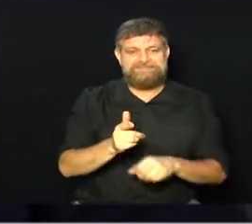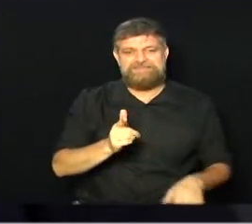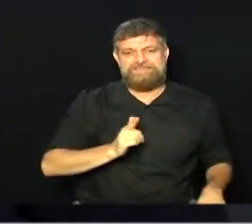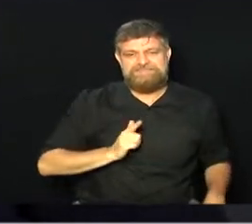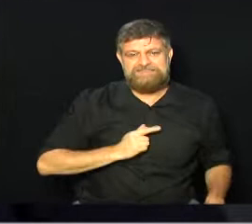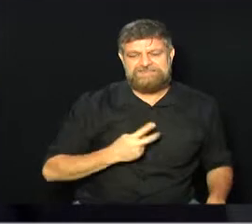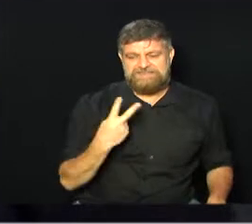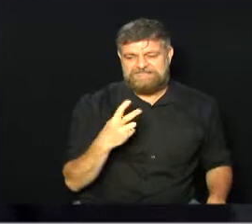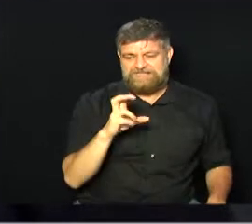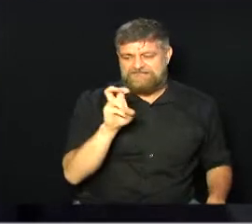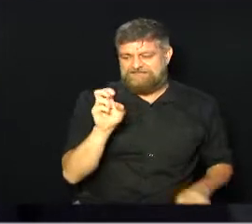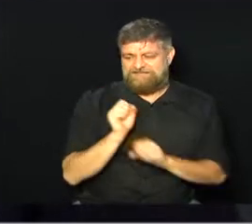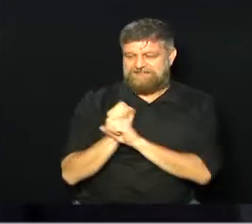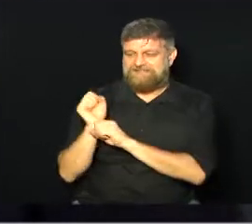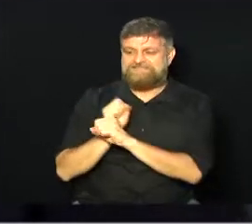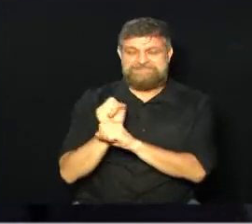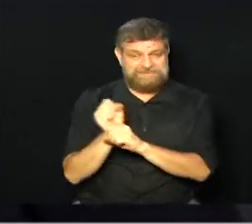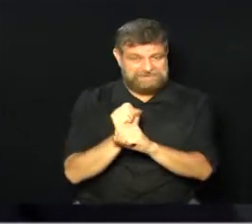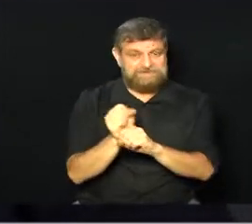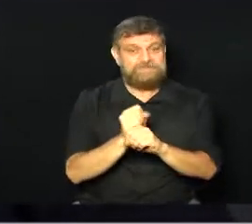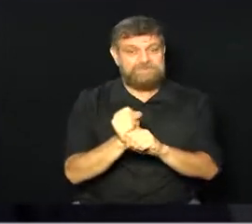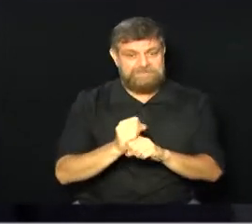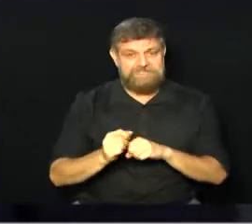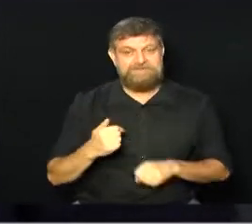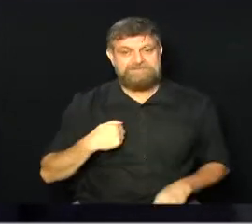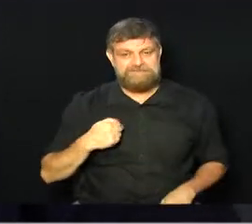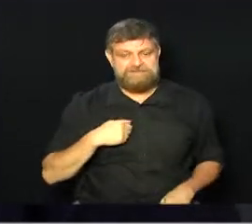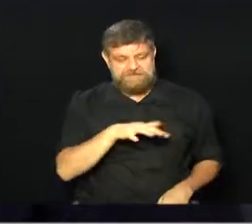25 anos de futebol, quase. Então,